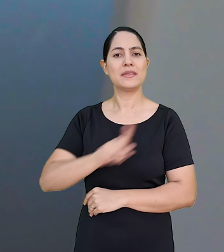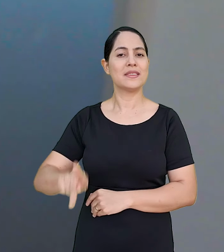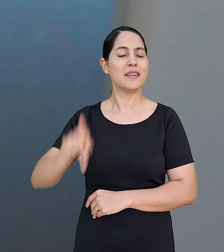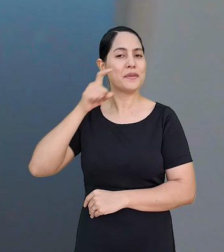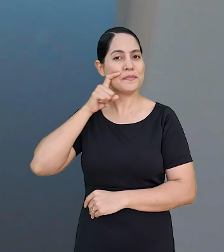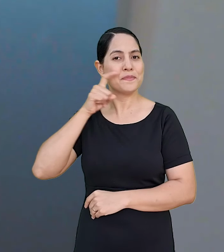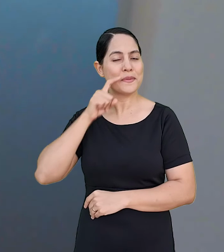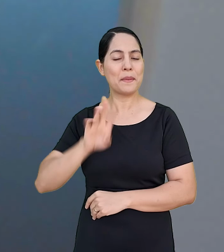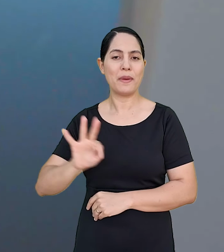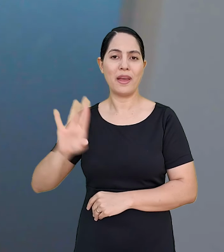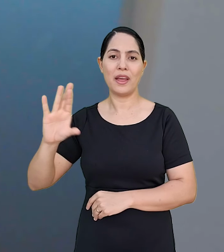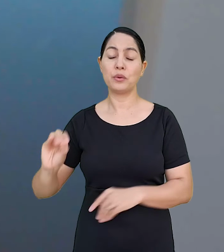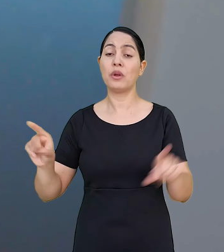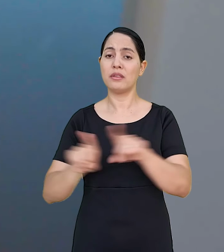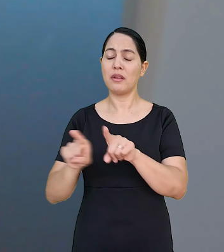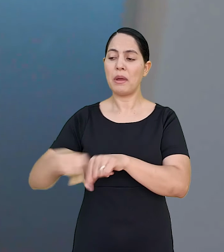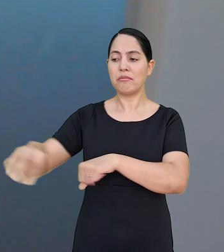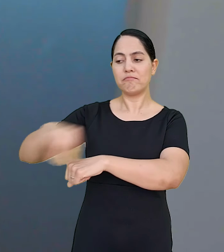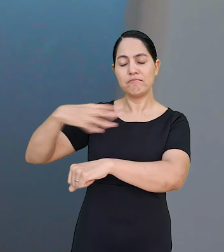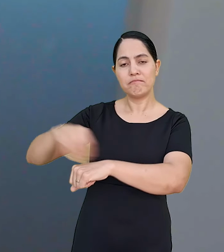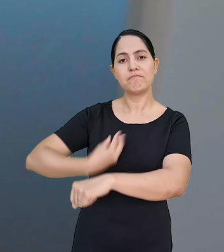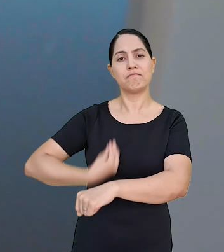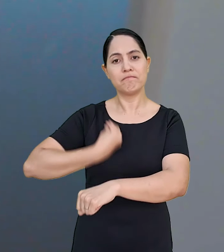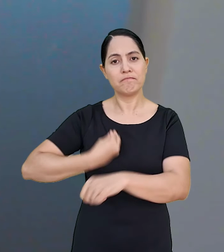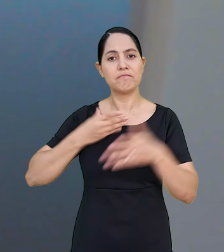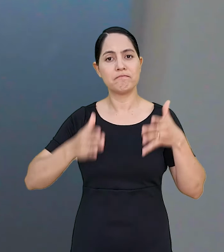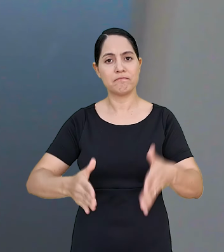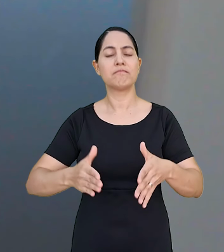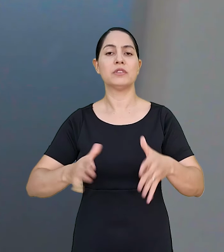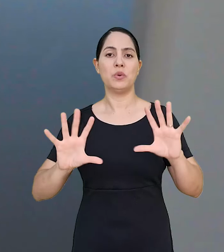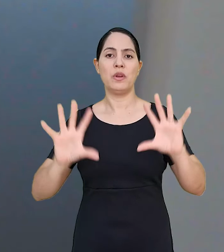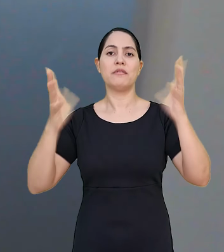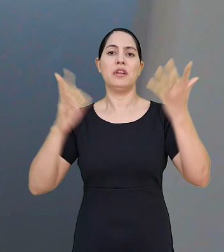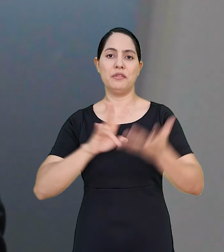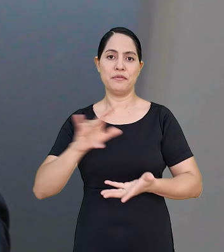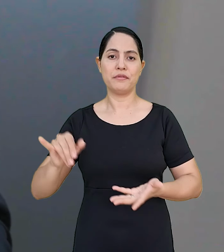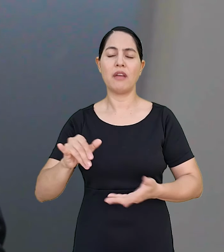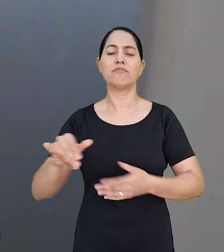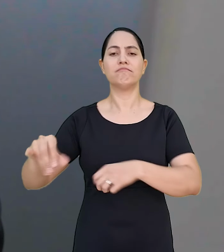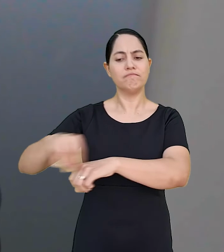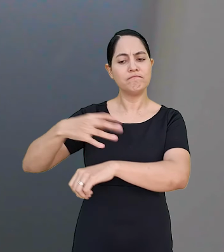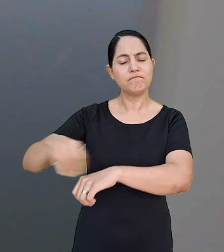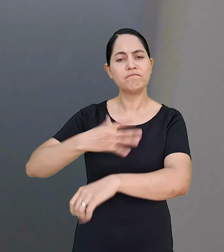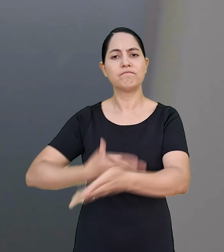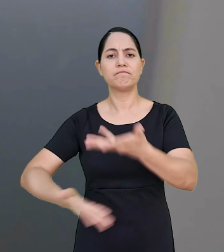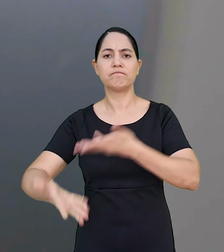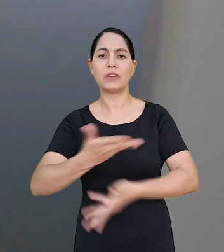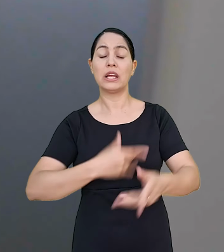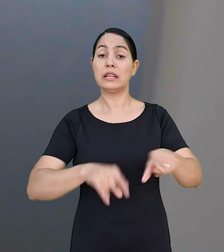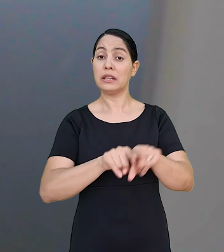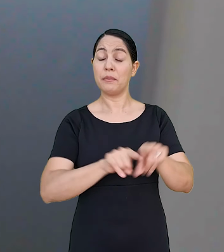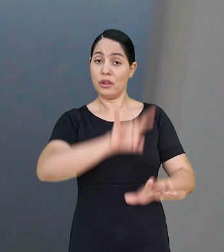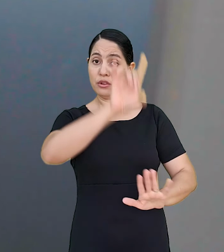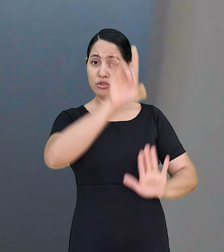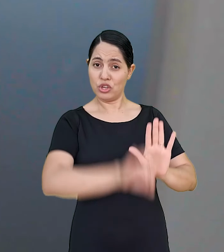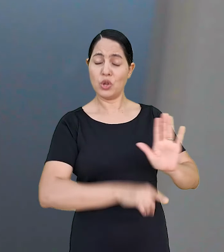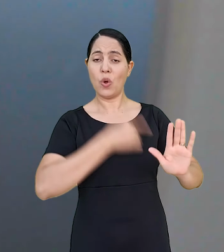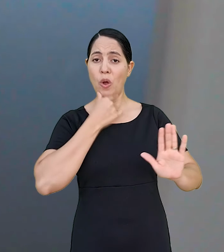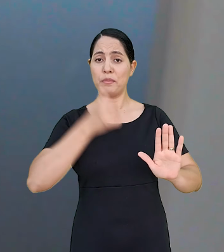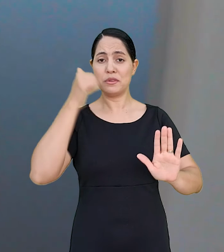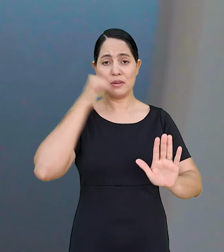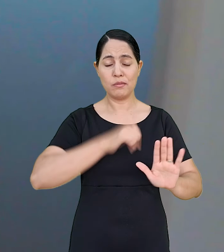no evento e nos guiará, nos orientará sobre todas essas ações e planejamento, com a diretores e diretores do Conselho